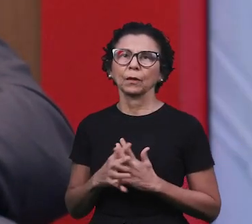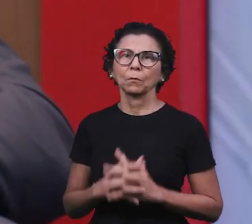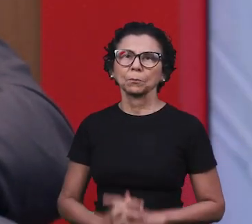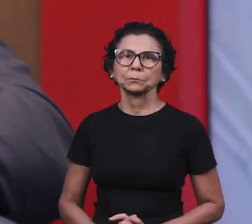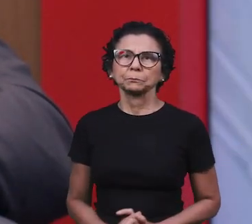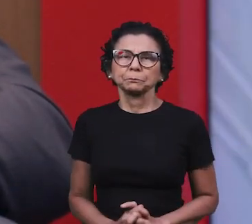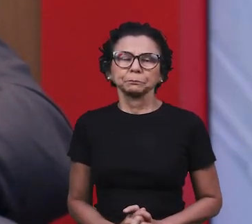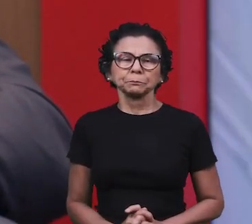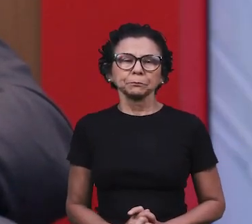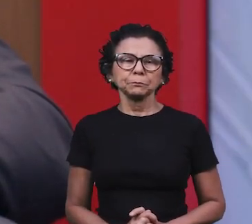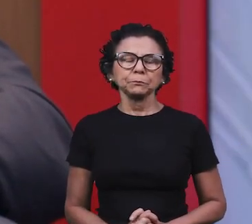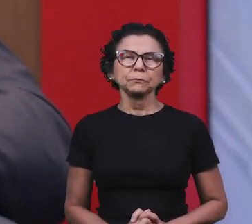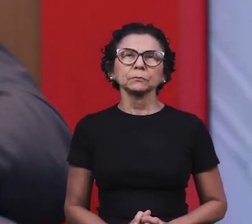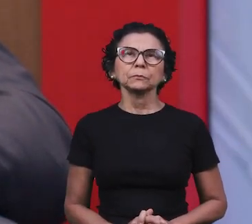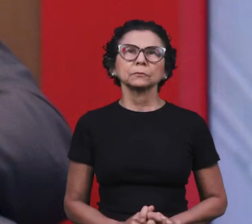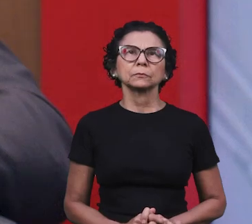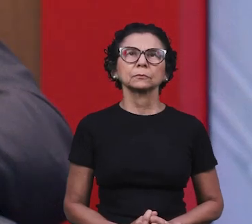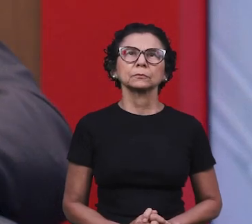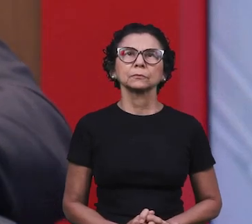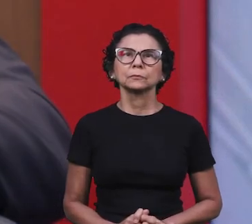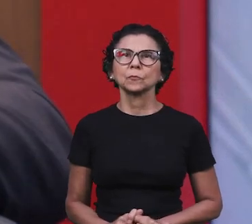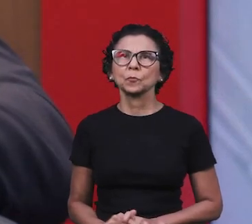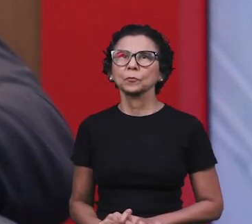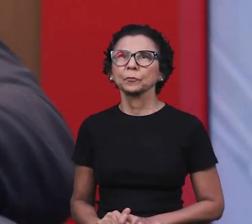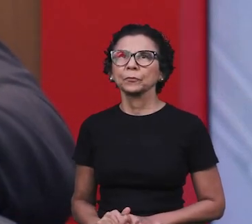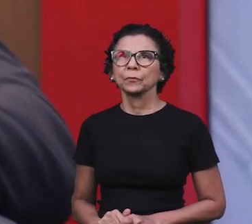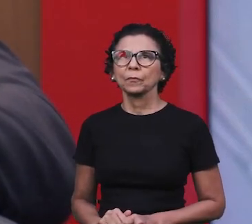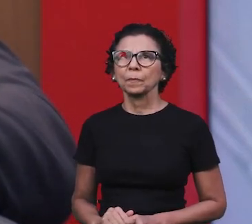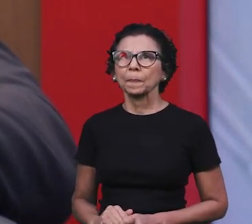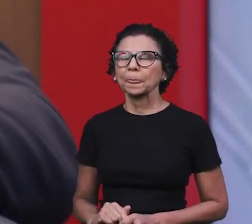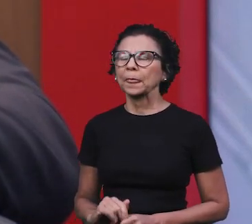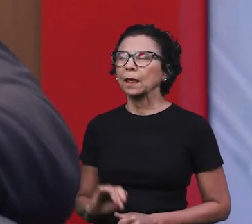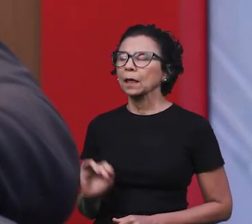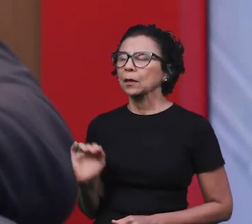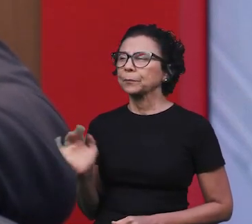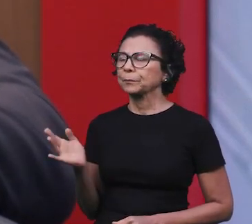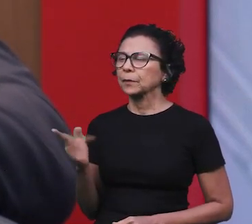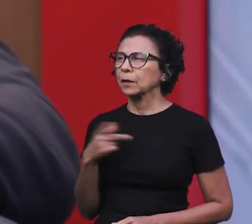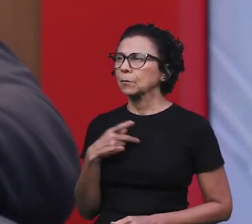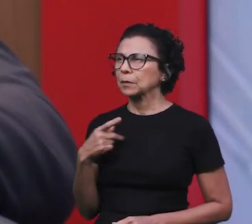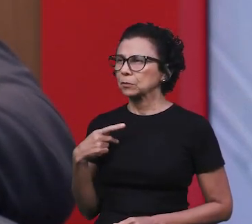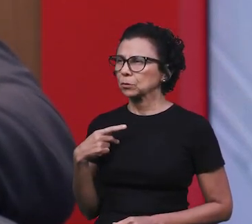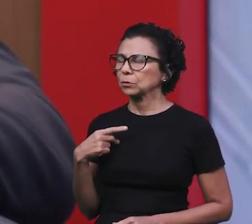programa Jesus em toda a Bíblia. Pastor, o senhor deixou